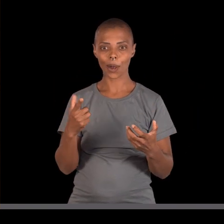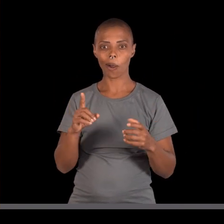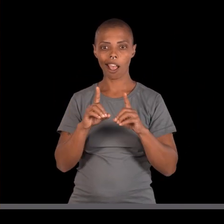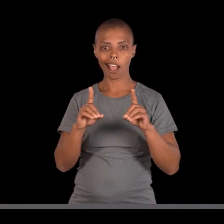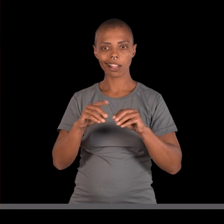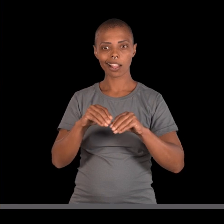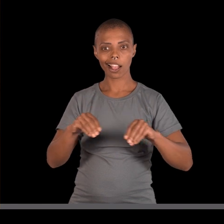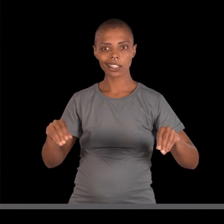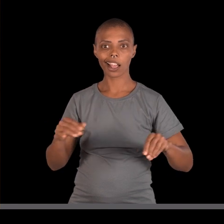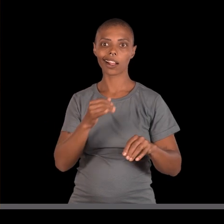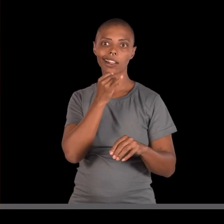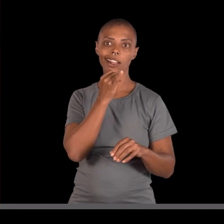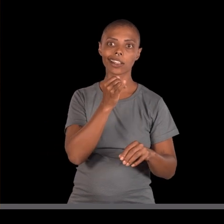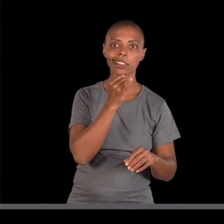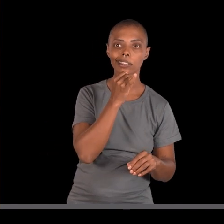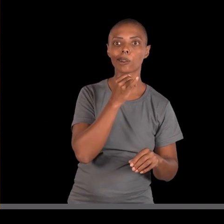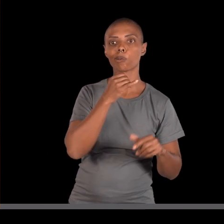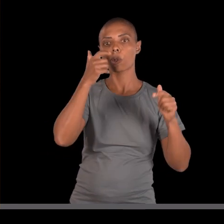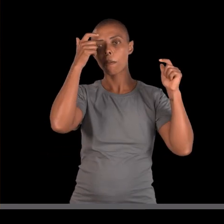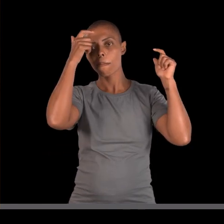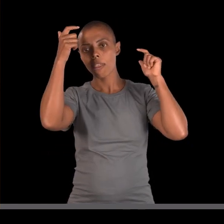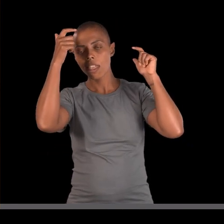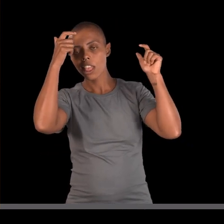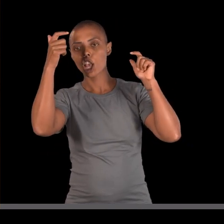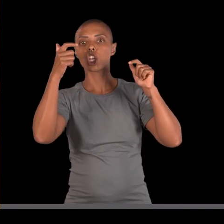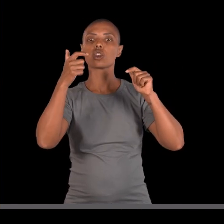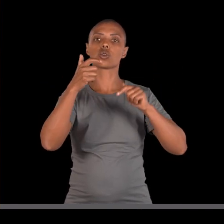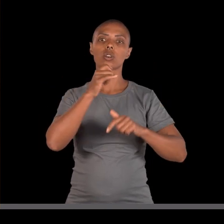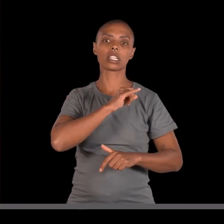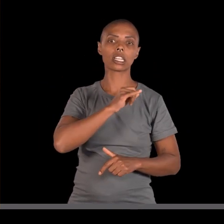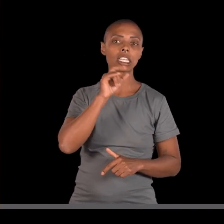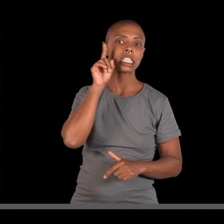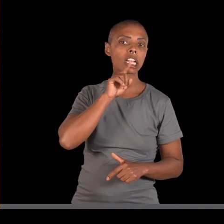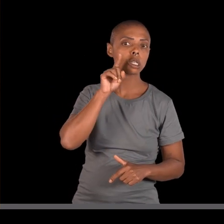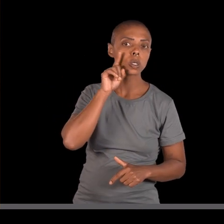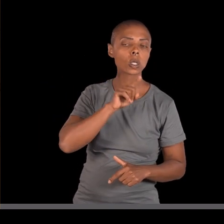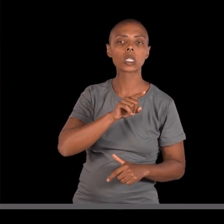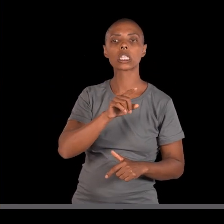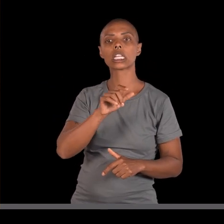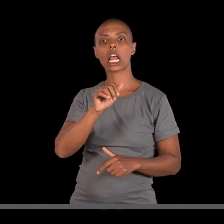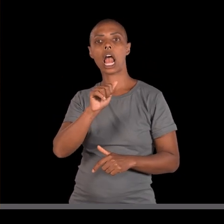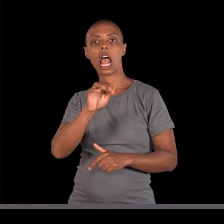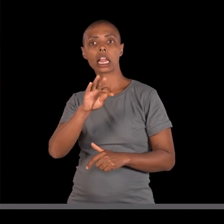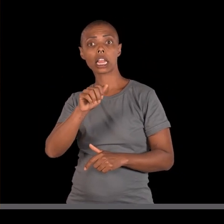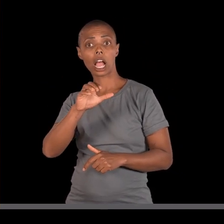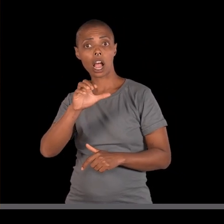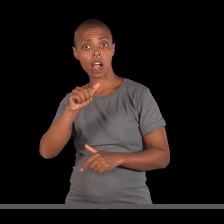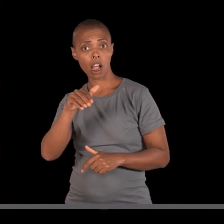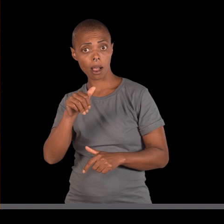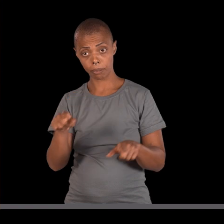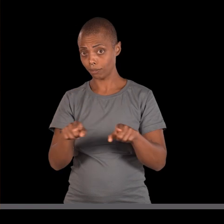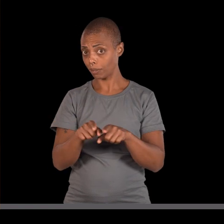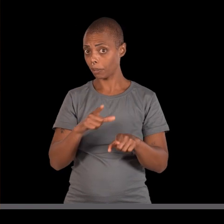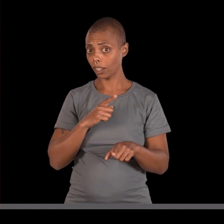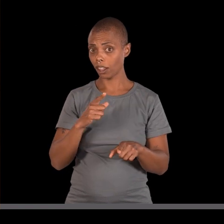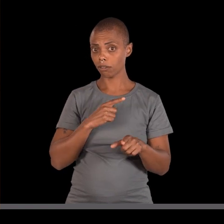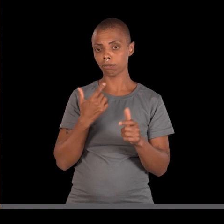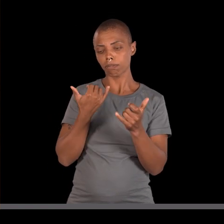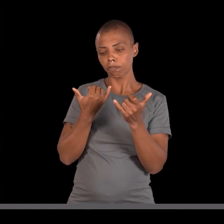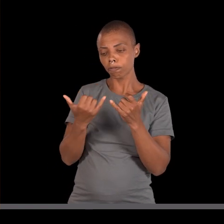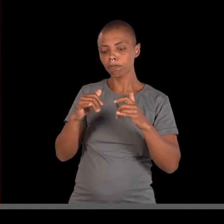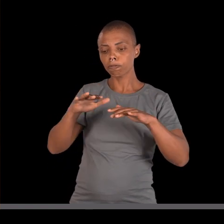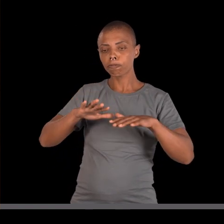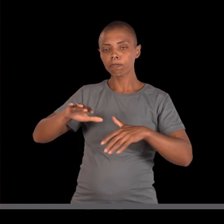e desérticas, como aqui no México, Estados Unidos e também o Atacama. Tá? Você vai ter o clima